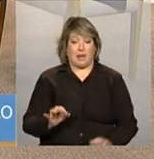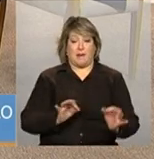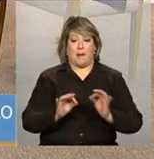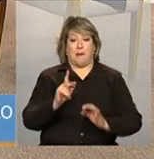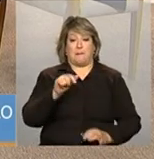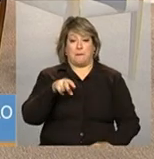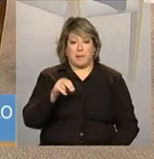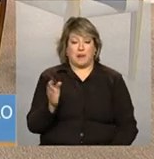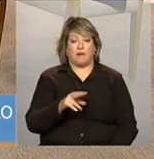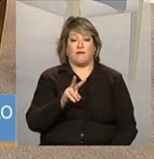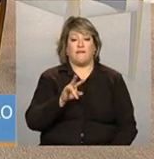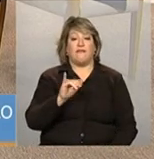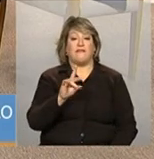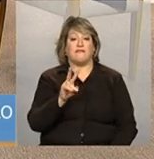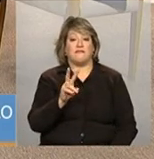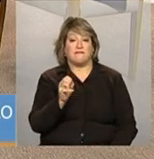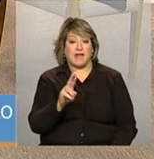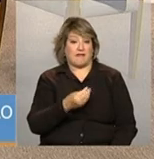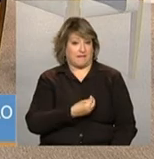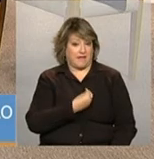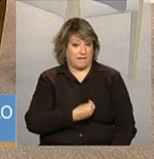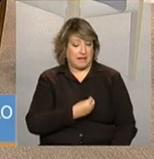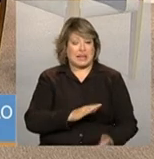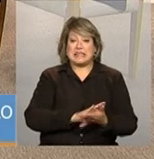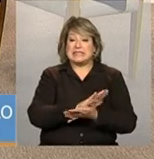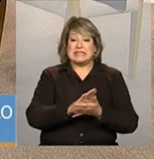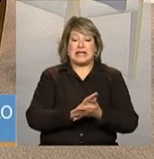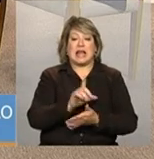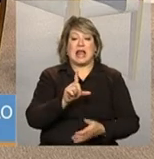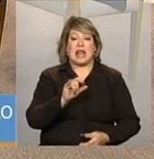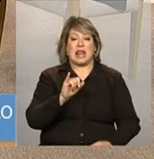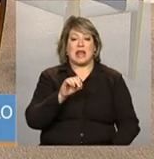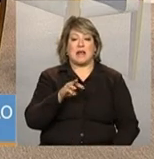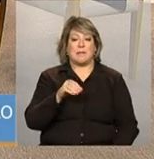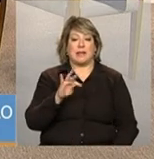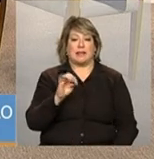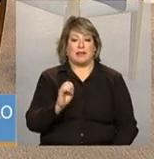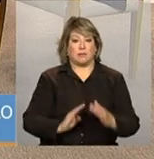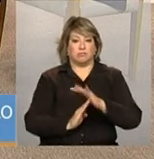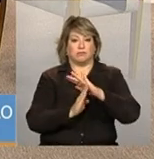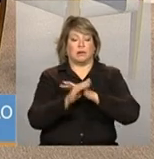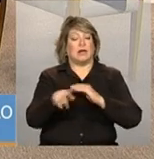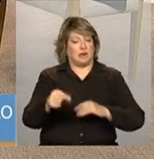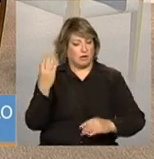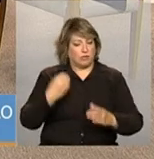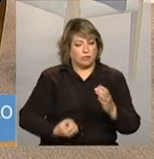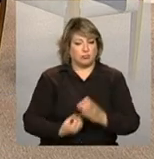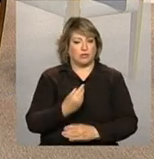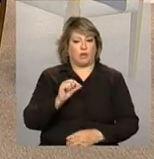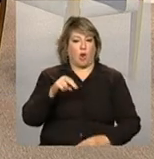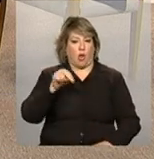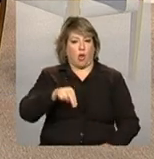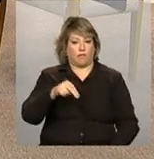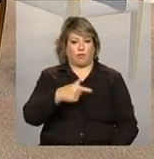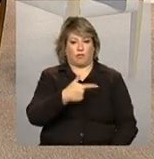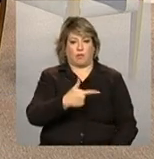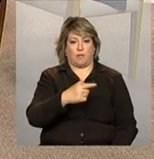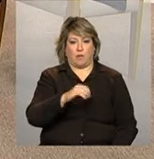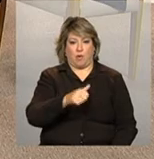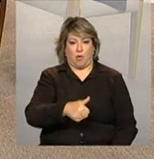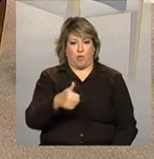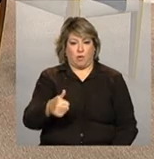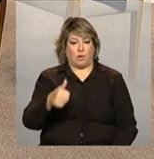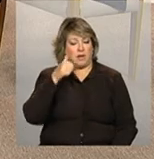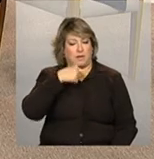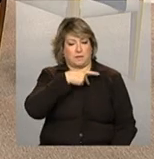Plano Nacional dos Direitos da Pessoa com Deficiência, né? Ele foi lançado em novembro de 2011 pela